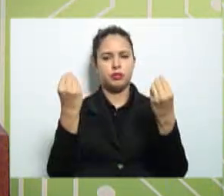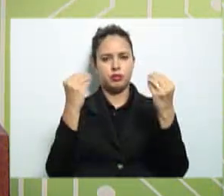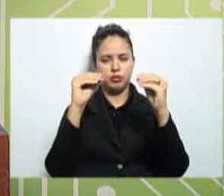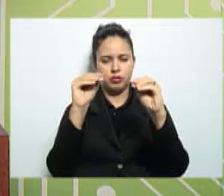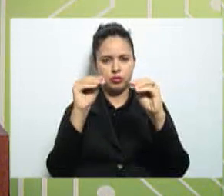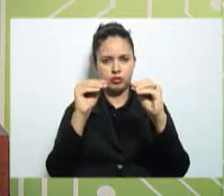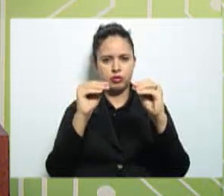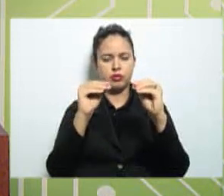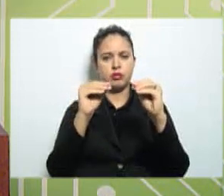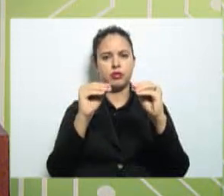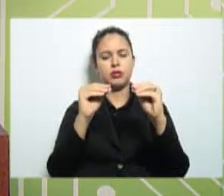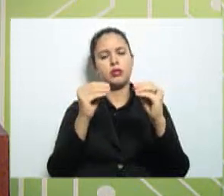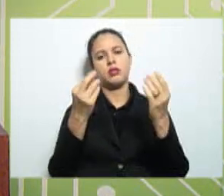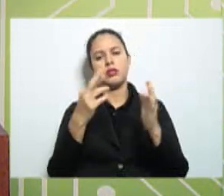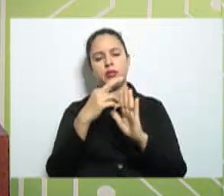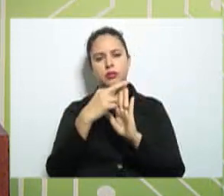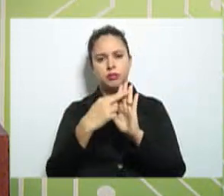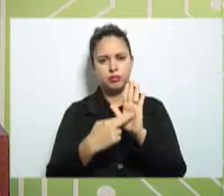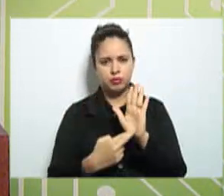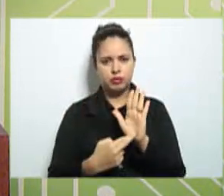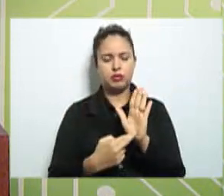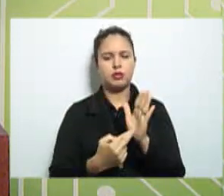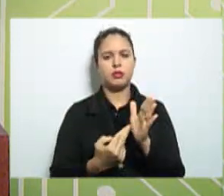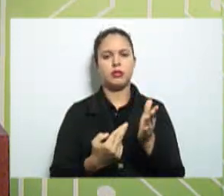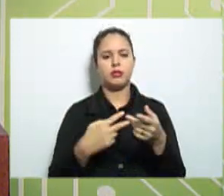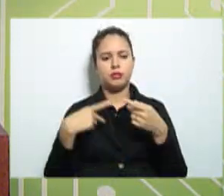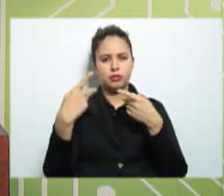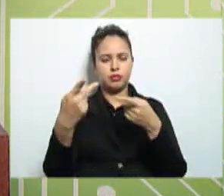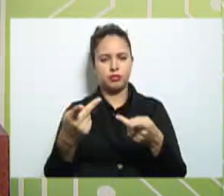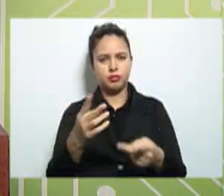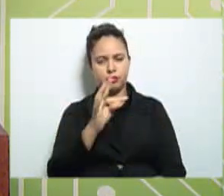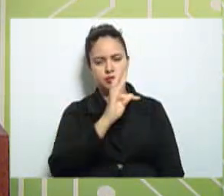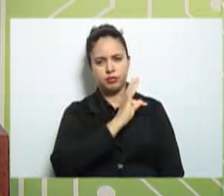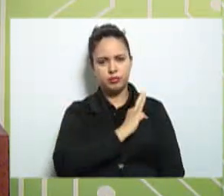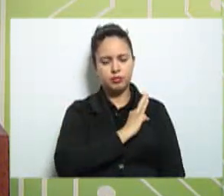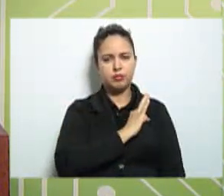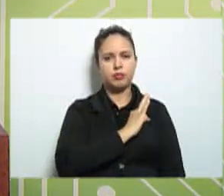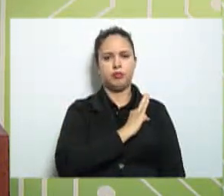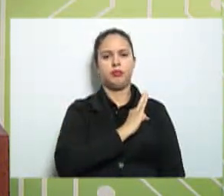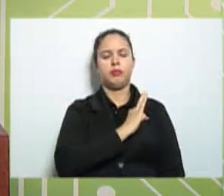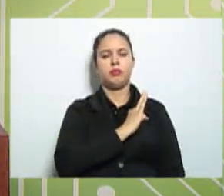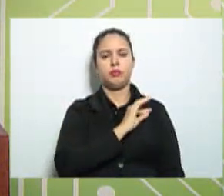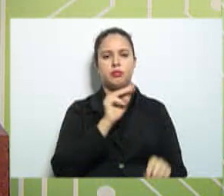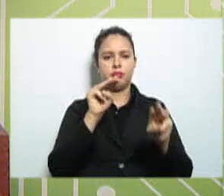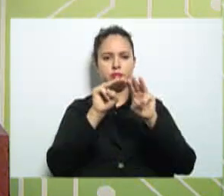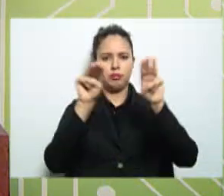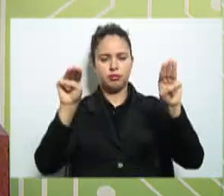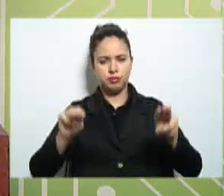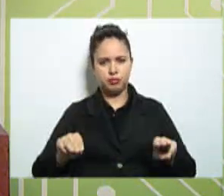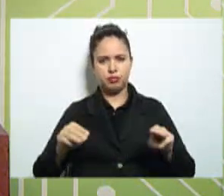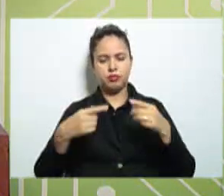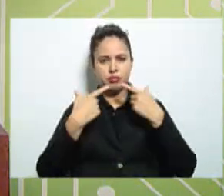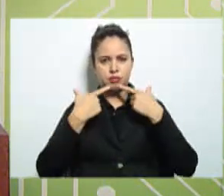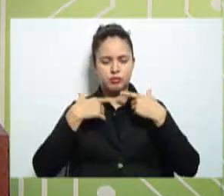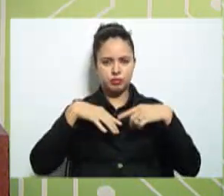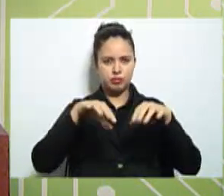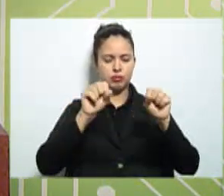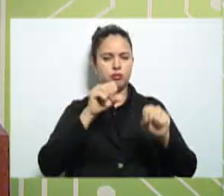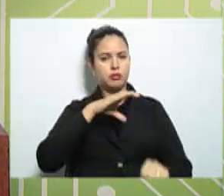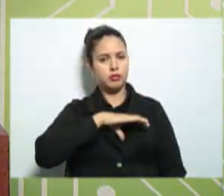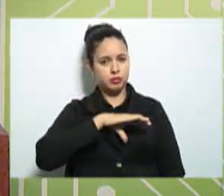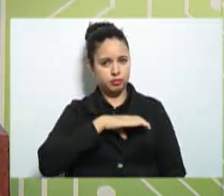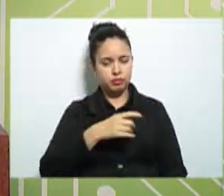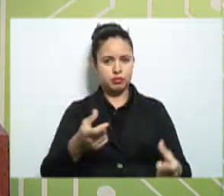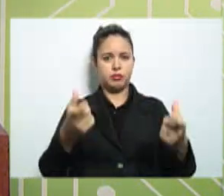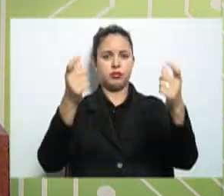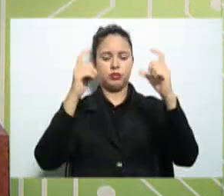finalidade? Relatar a visita técnica ocorrida no Museu de Língua Portuguesa. Na segunda parte, vem de fato o